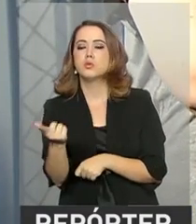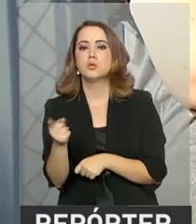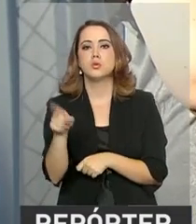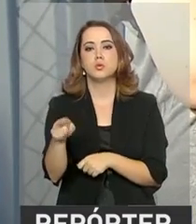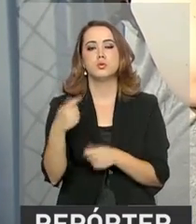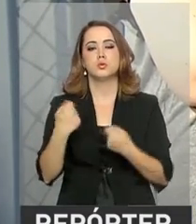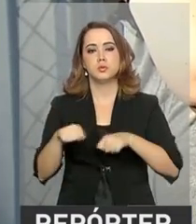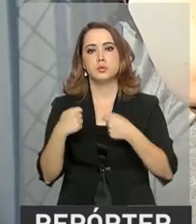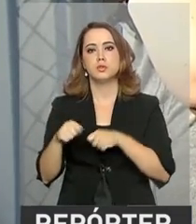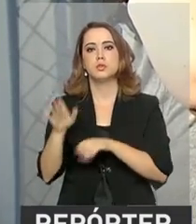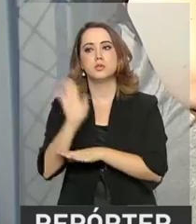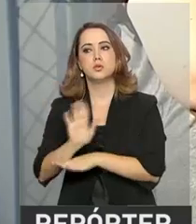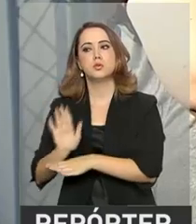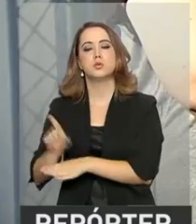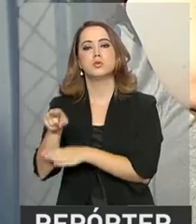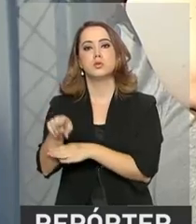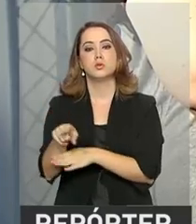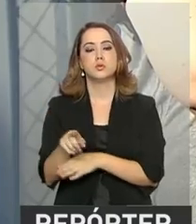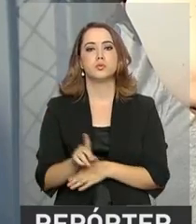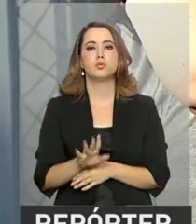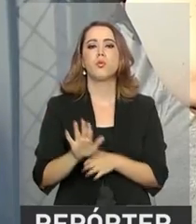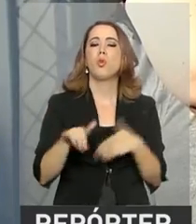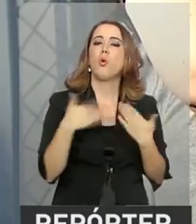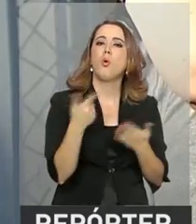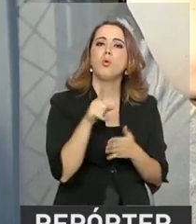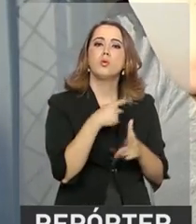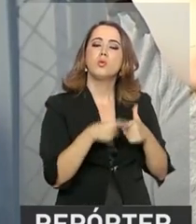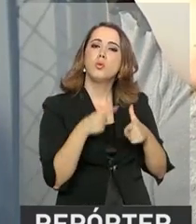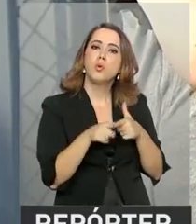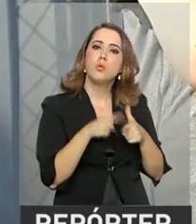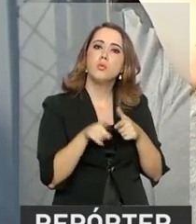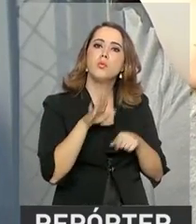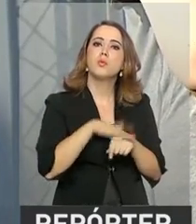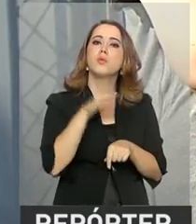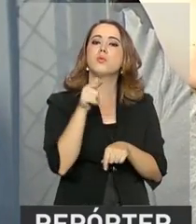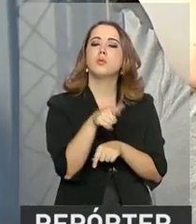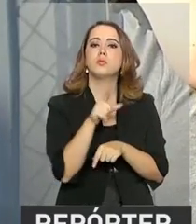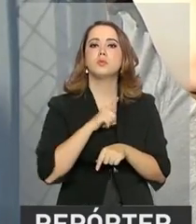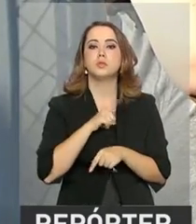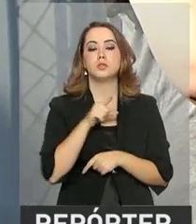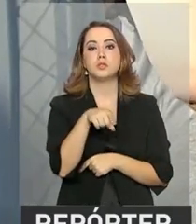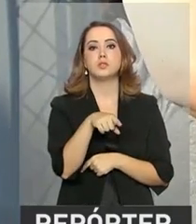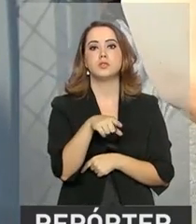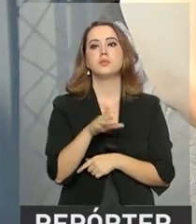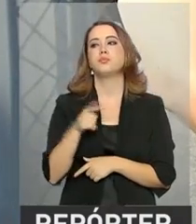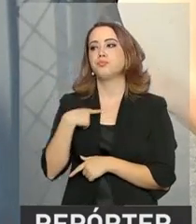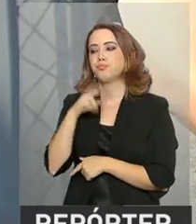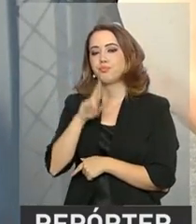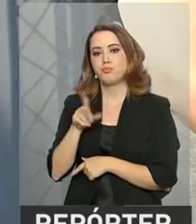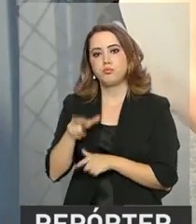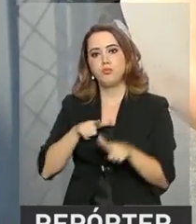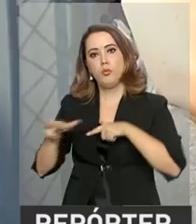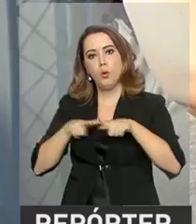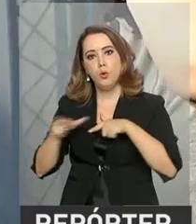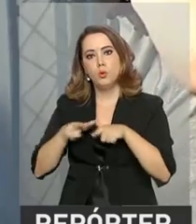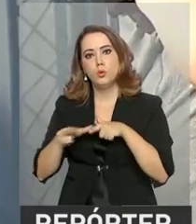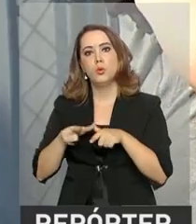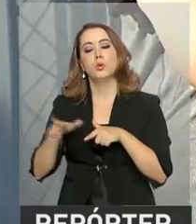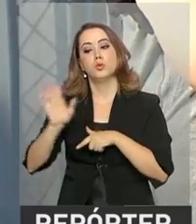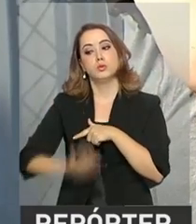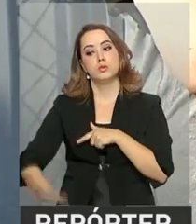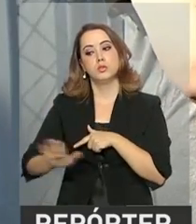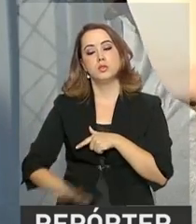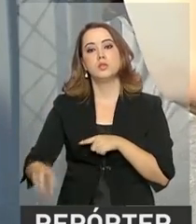está de plantão. Quais são os crimes mais comuns em eventos como esse? O trabalho infantil, né, a exploração do trabalho infantil, a exploração sexual, que